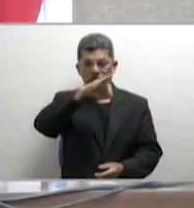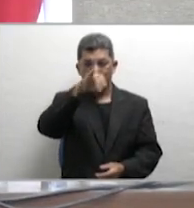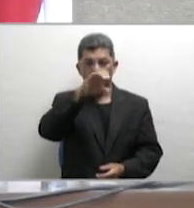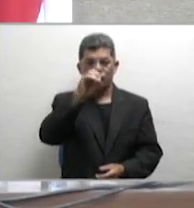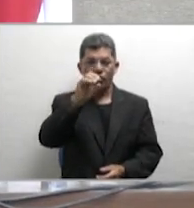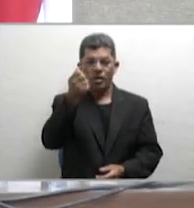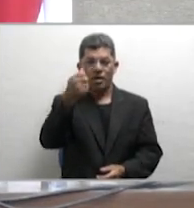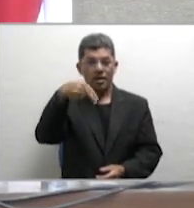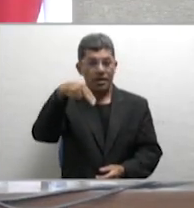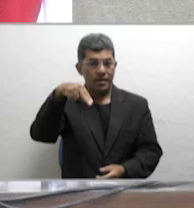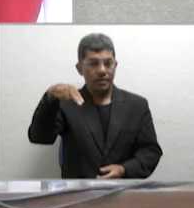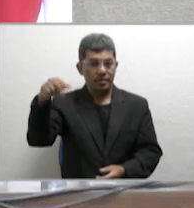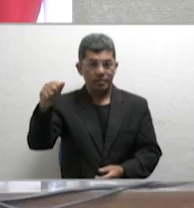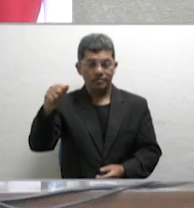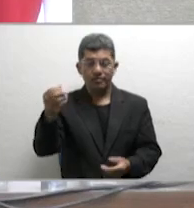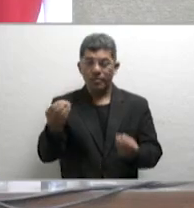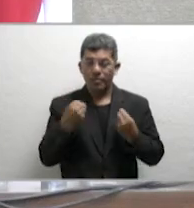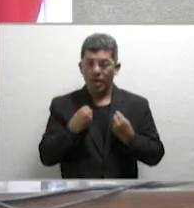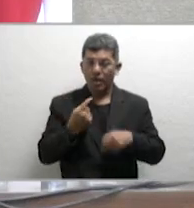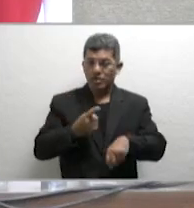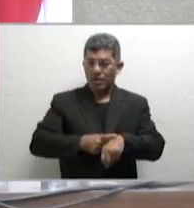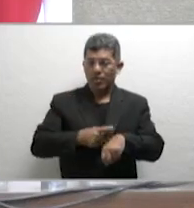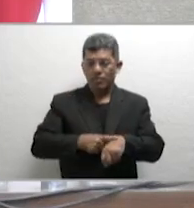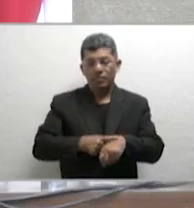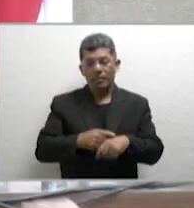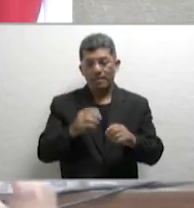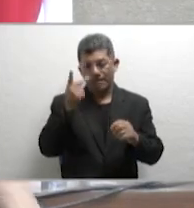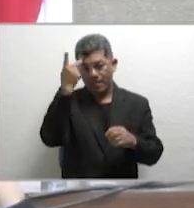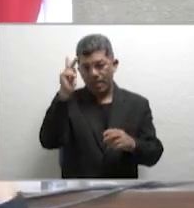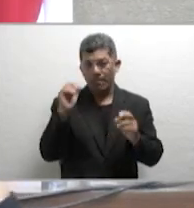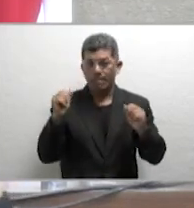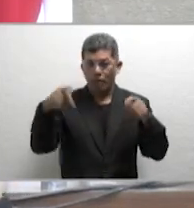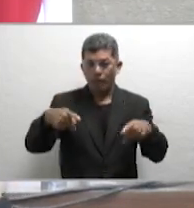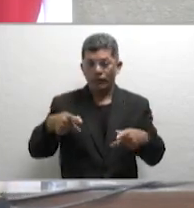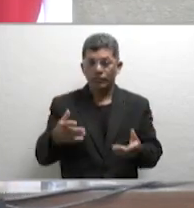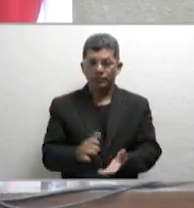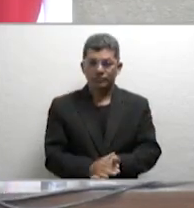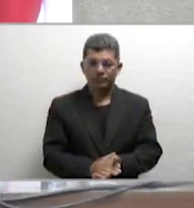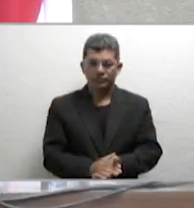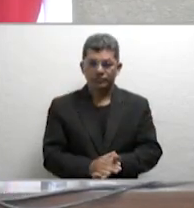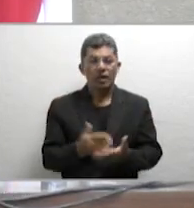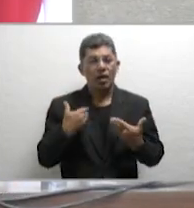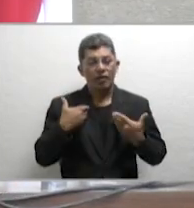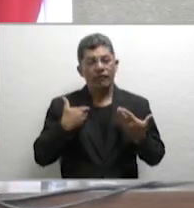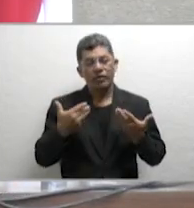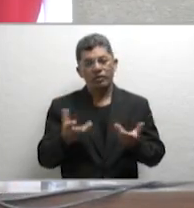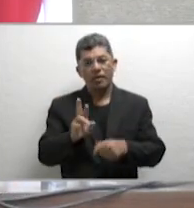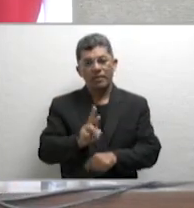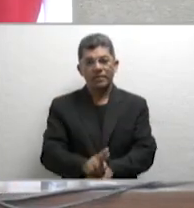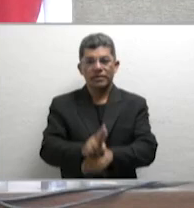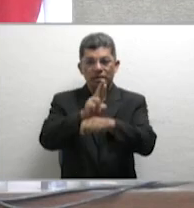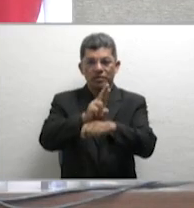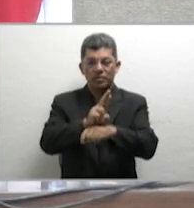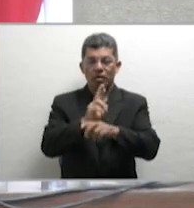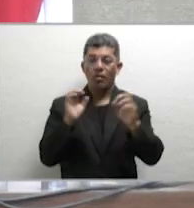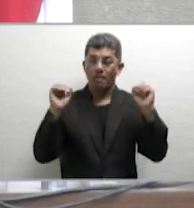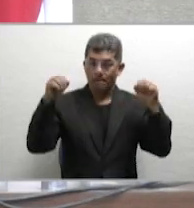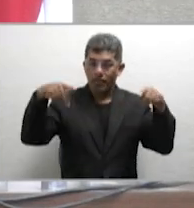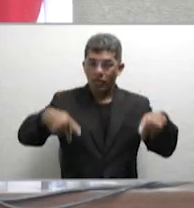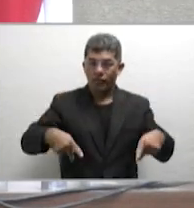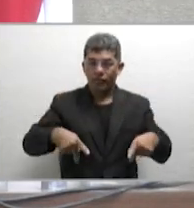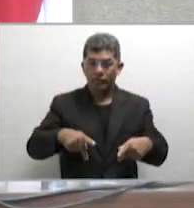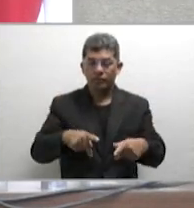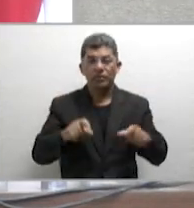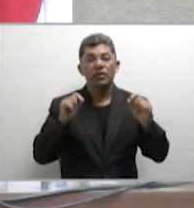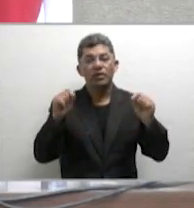dá ao povo poder se manifestar aqui. Eu venho aqui representando a população